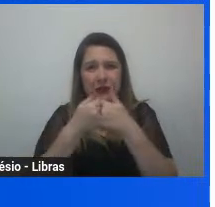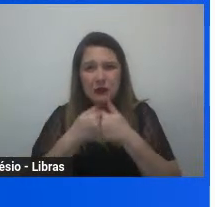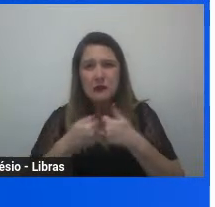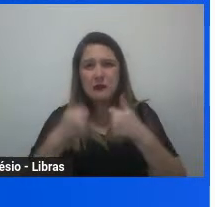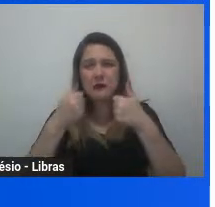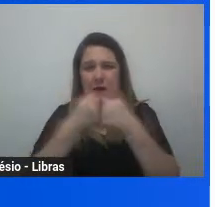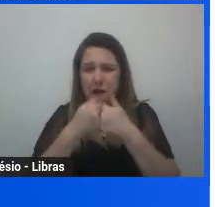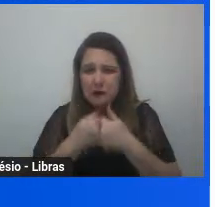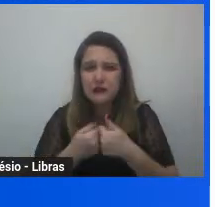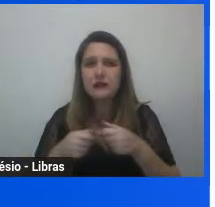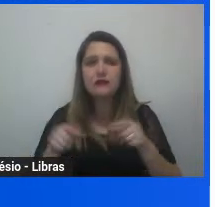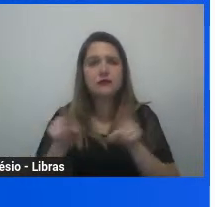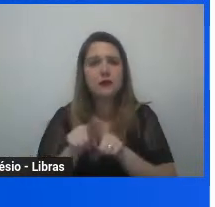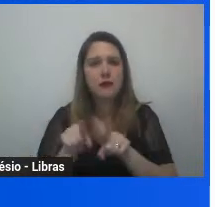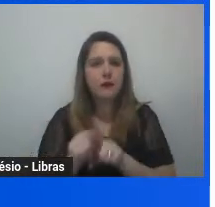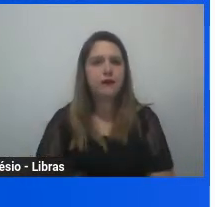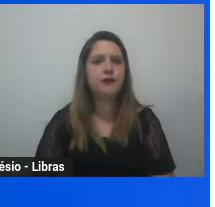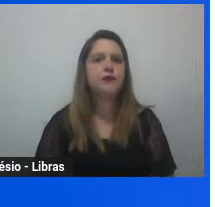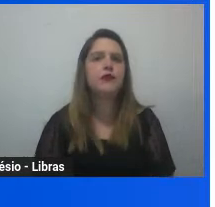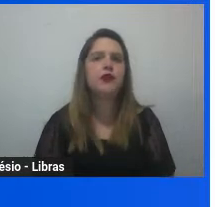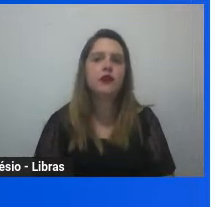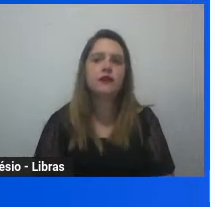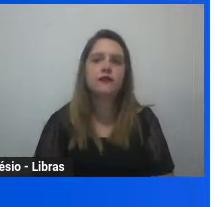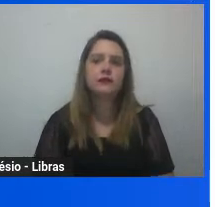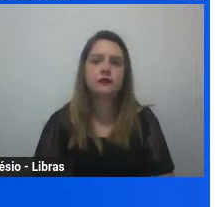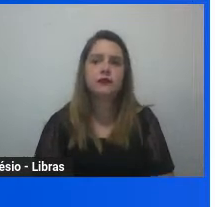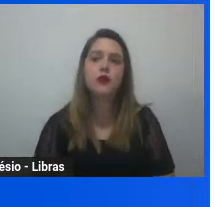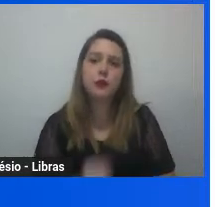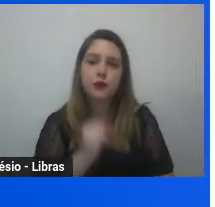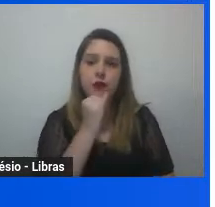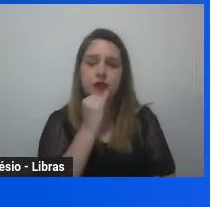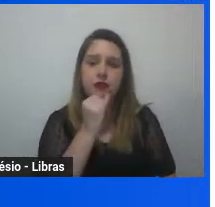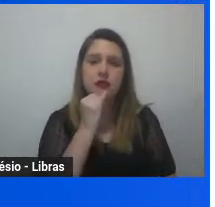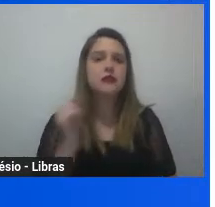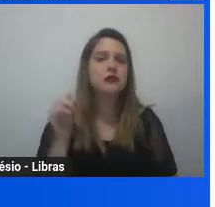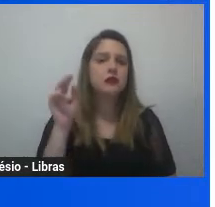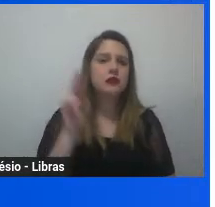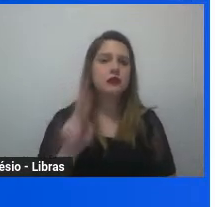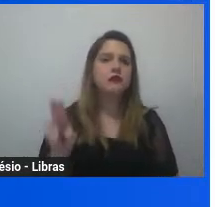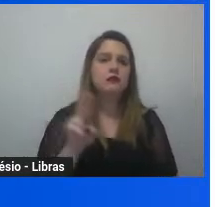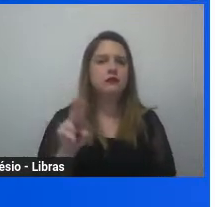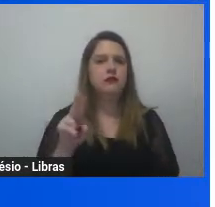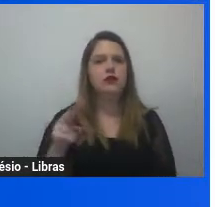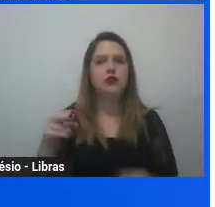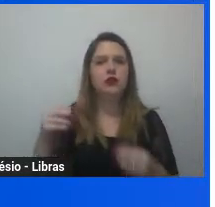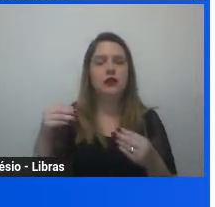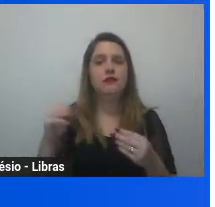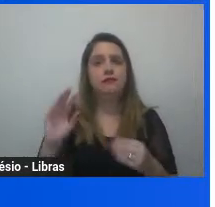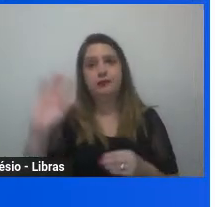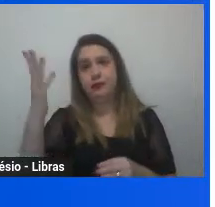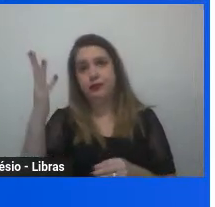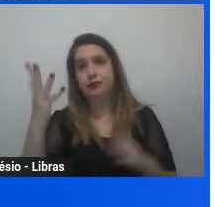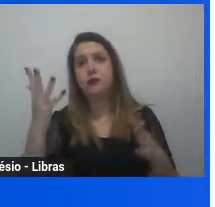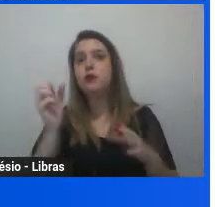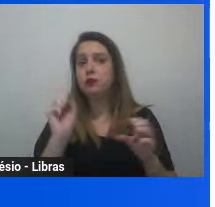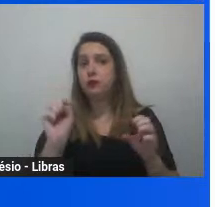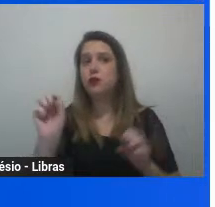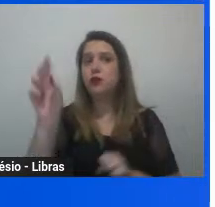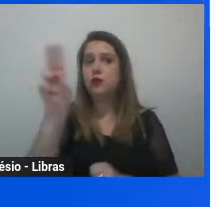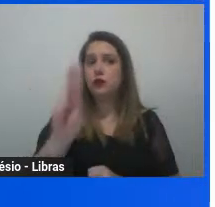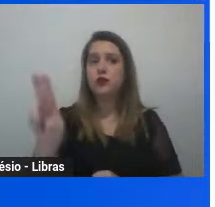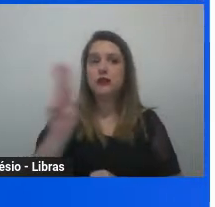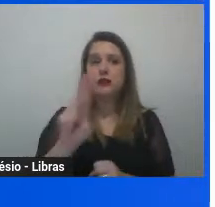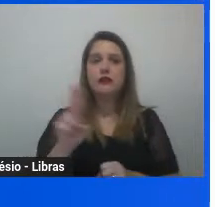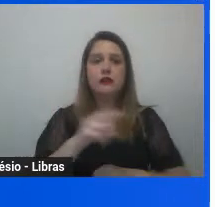vasos sanguíneos. Por exemplo, aqui, ó, utilizando uma revista dobrada, eu posso fazer isso, se o braço dele